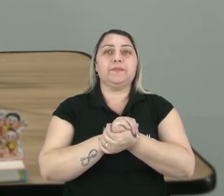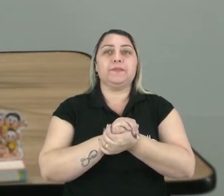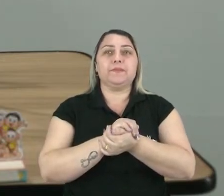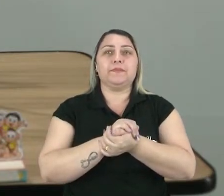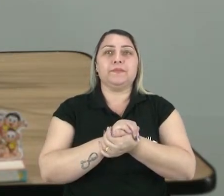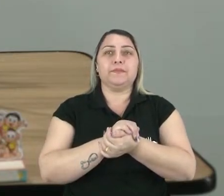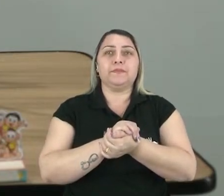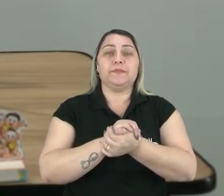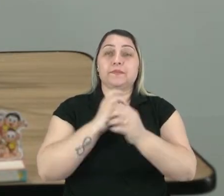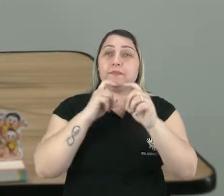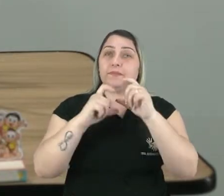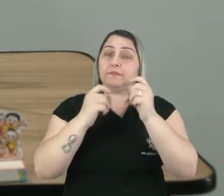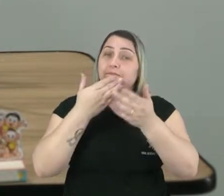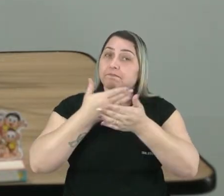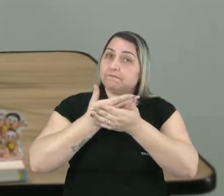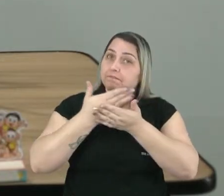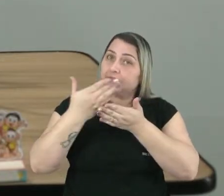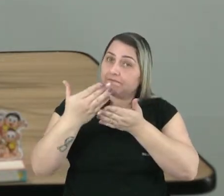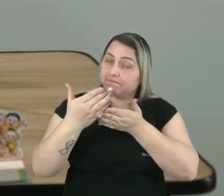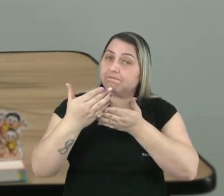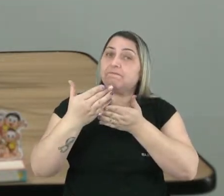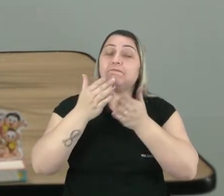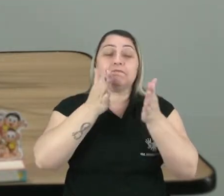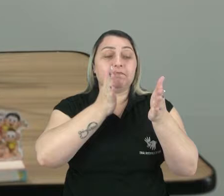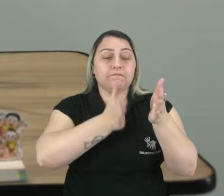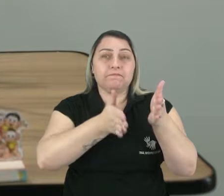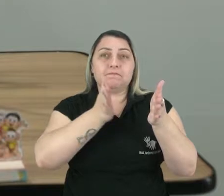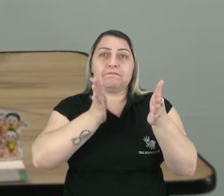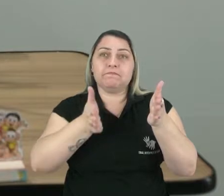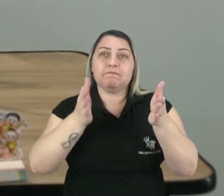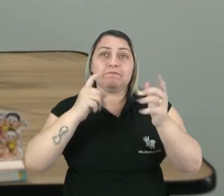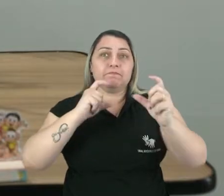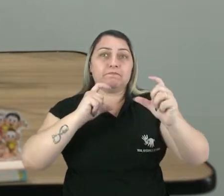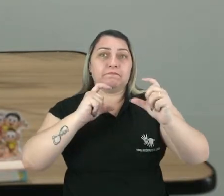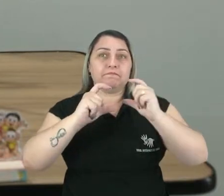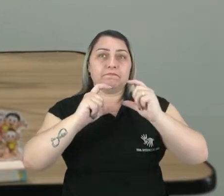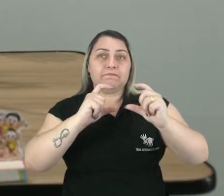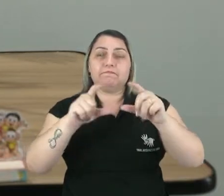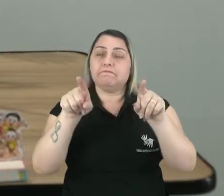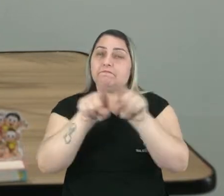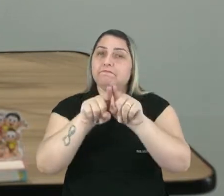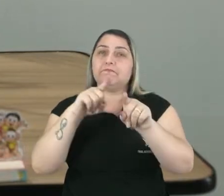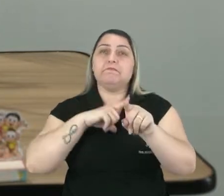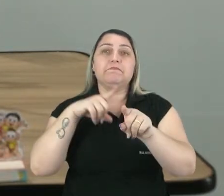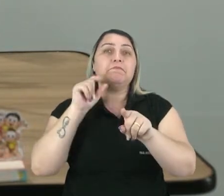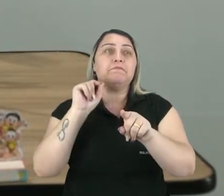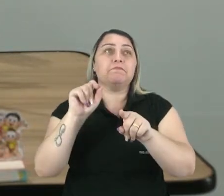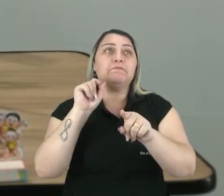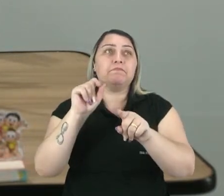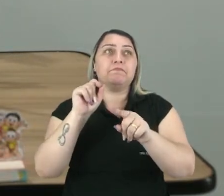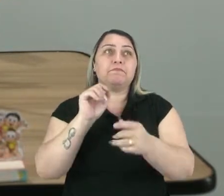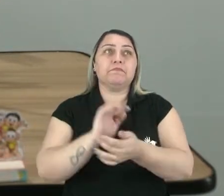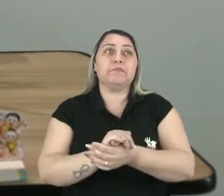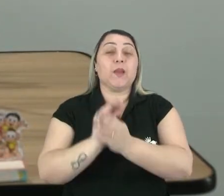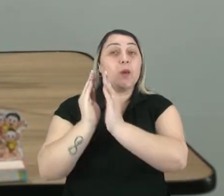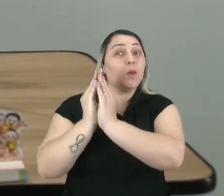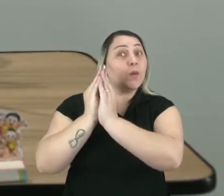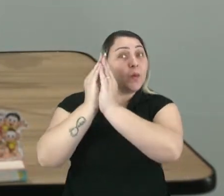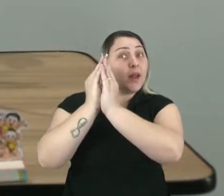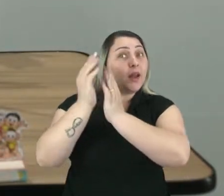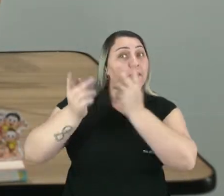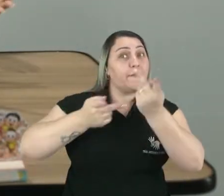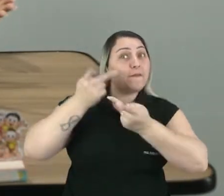é contada a partir da sequência dos quadrinhos. Ela também tem o quê? Os balões de